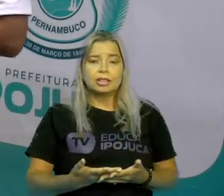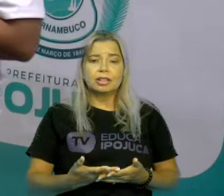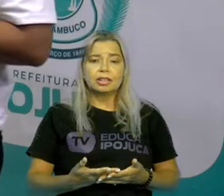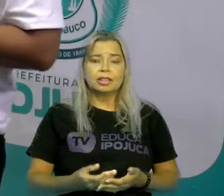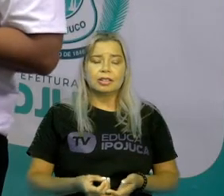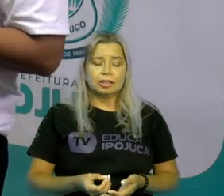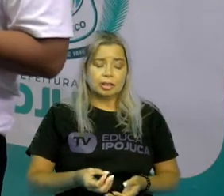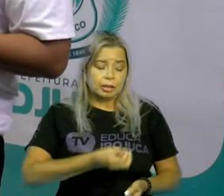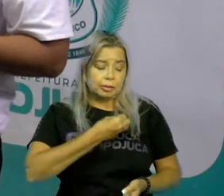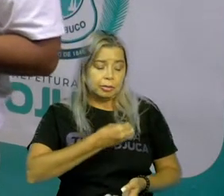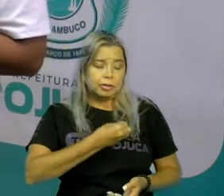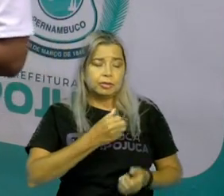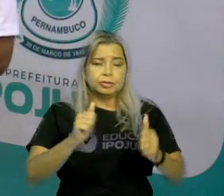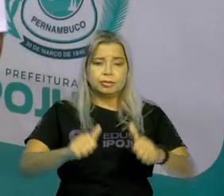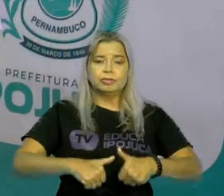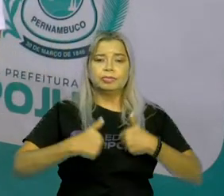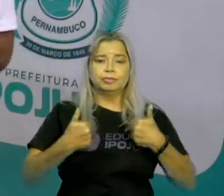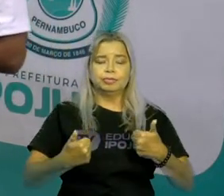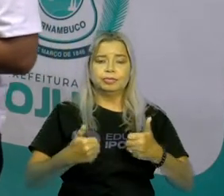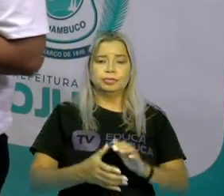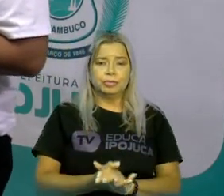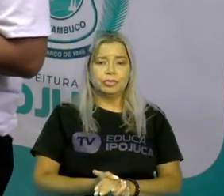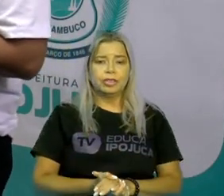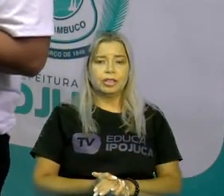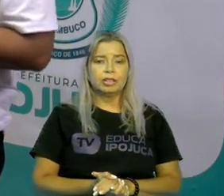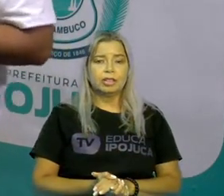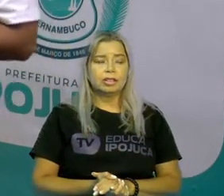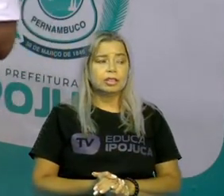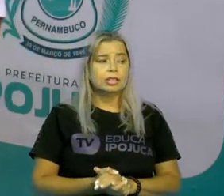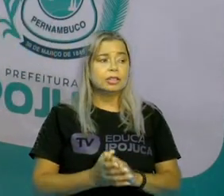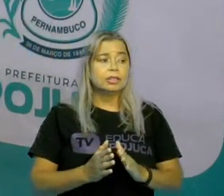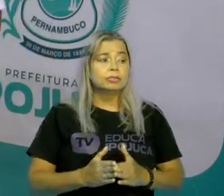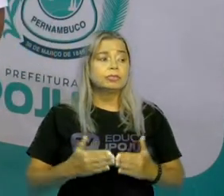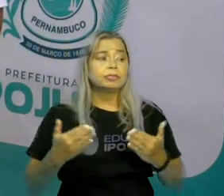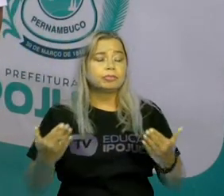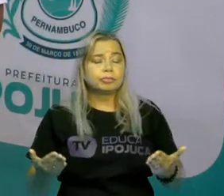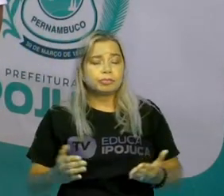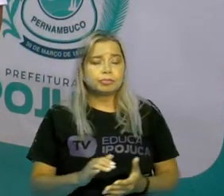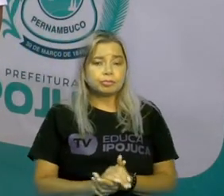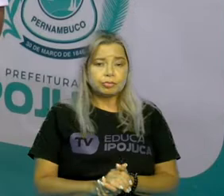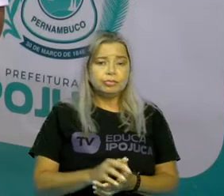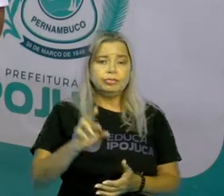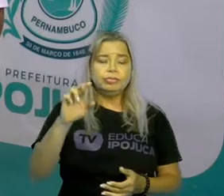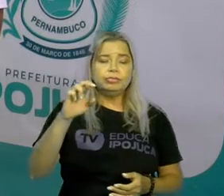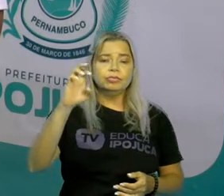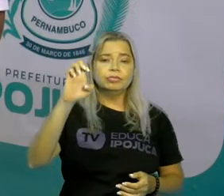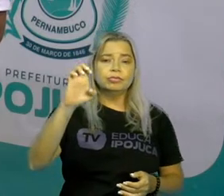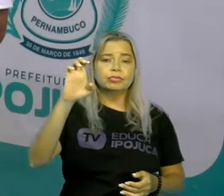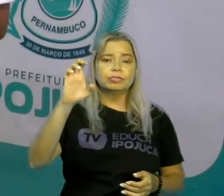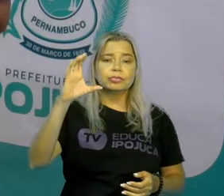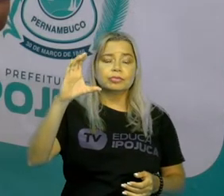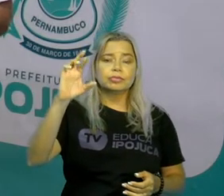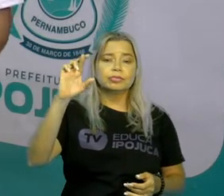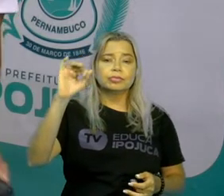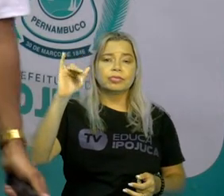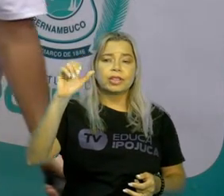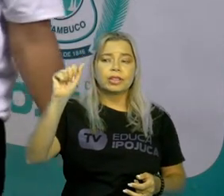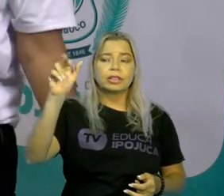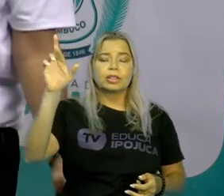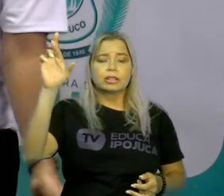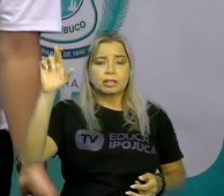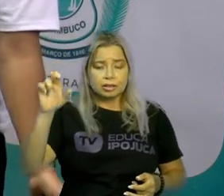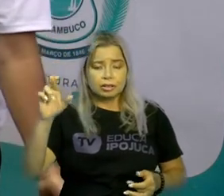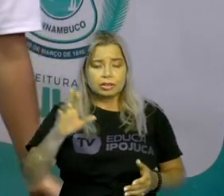Recriar é desenvolver habilidades e exploração de dois importantes aspectos relacionados ao movimento,